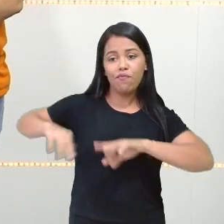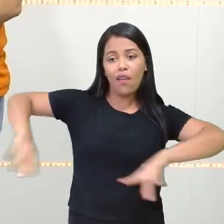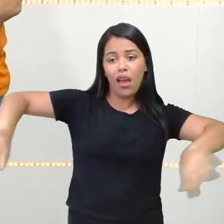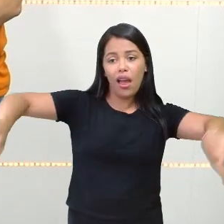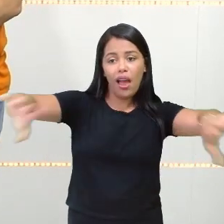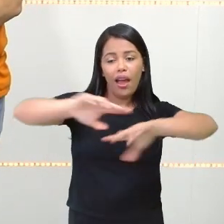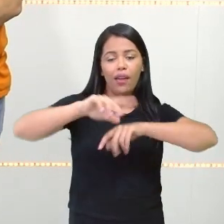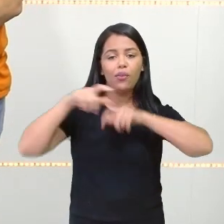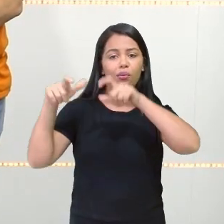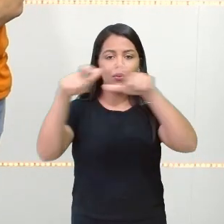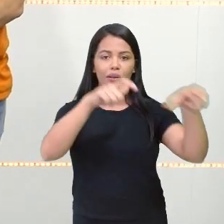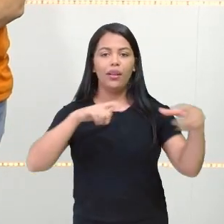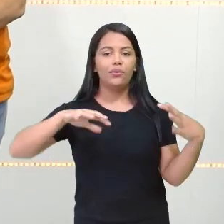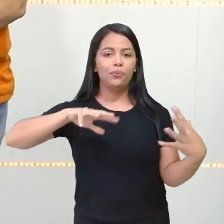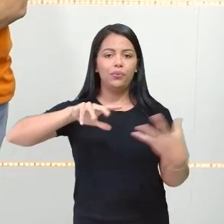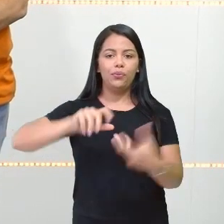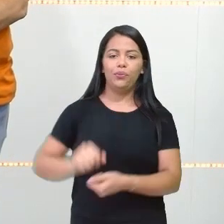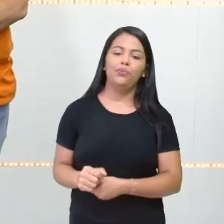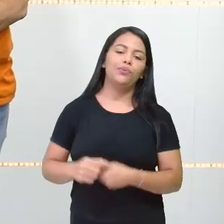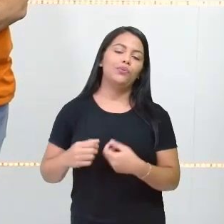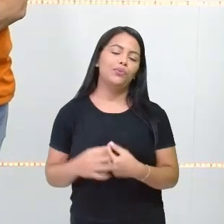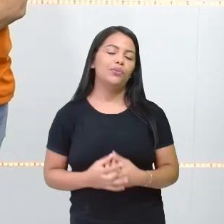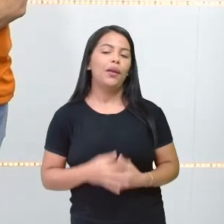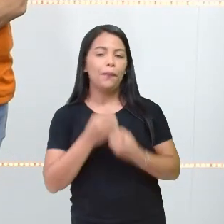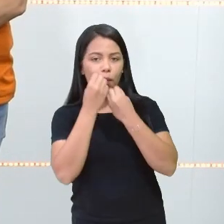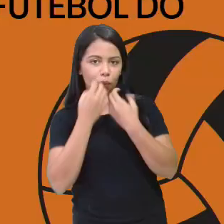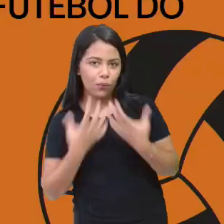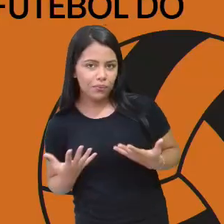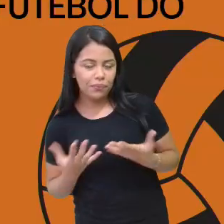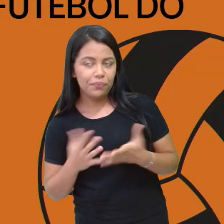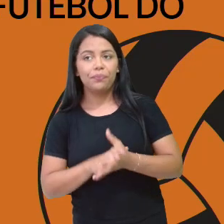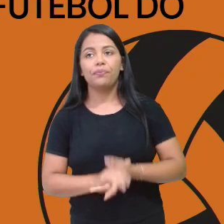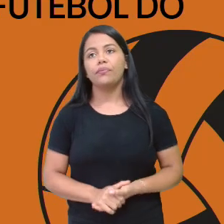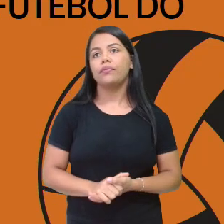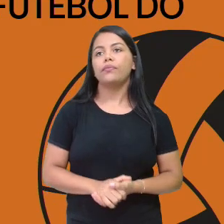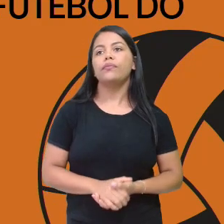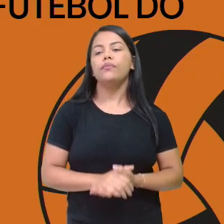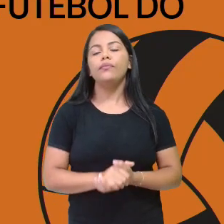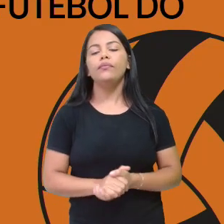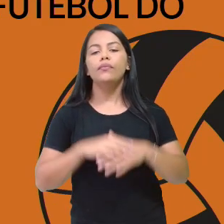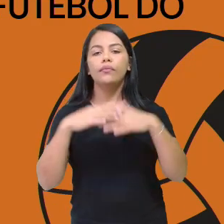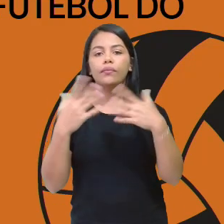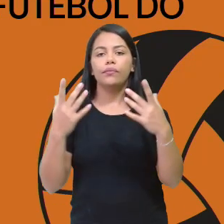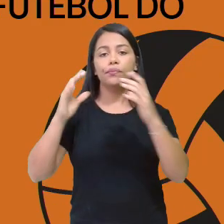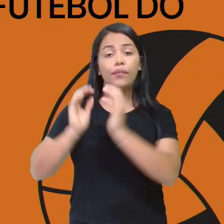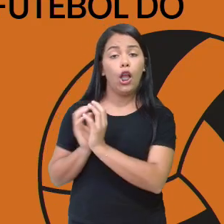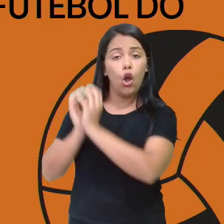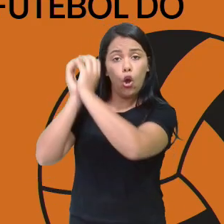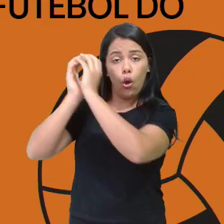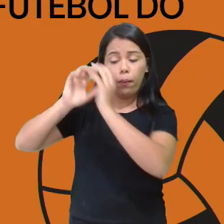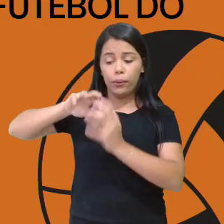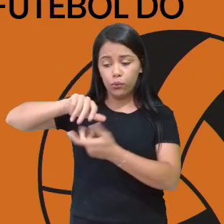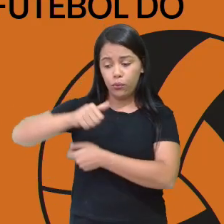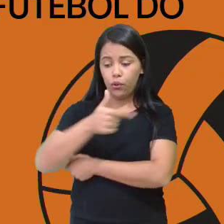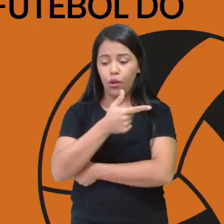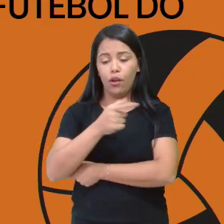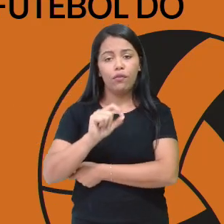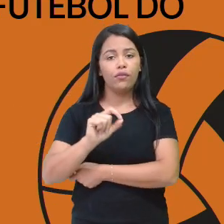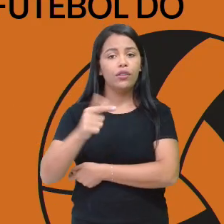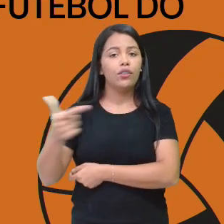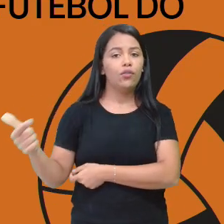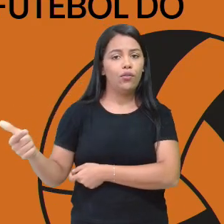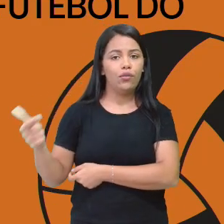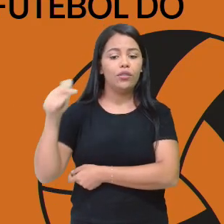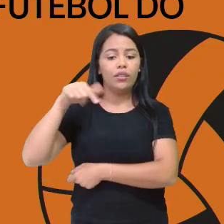É um grande privilégio, né? A gente pensar dessa forma. Vê que interessante. Para a Copa do Mundo de 2022, o